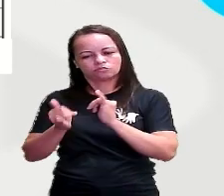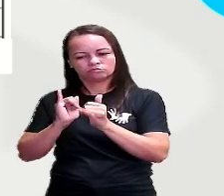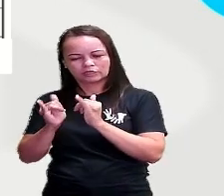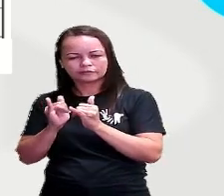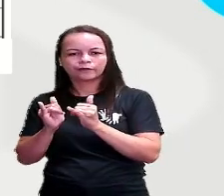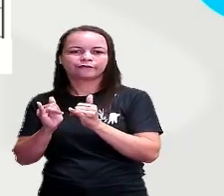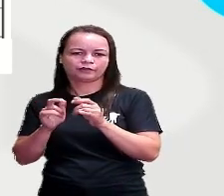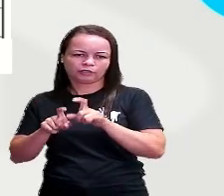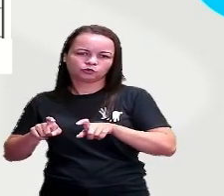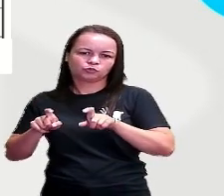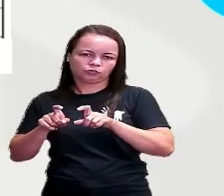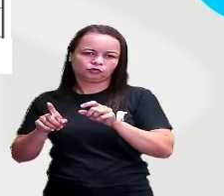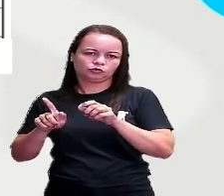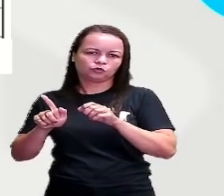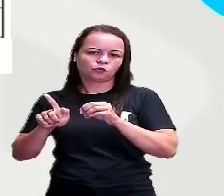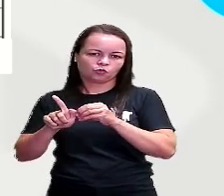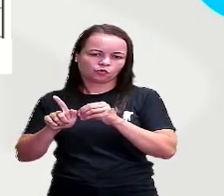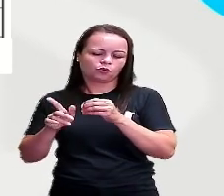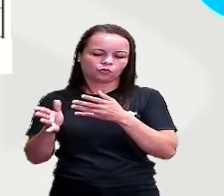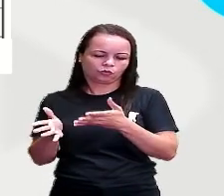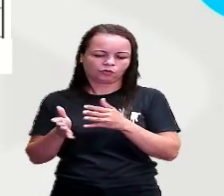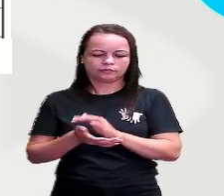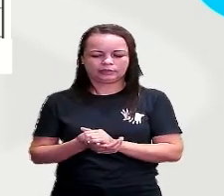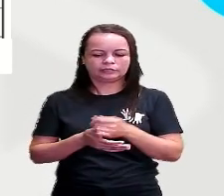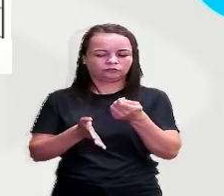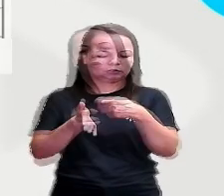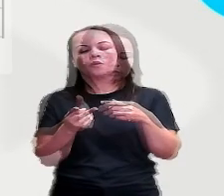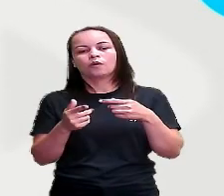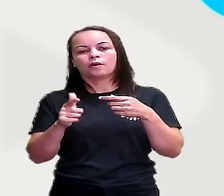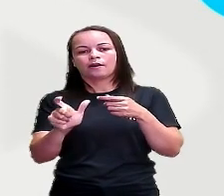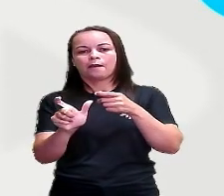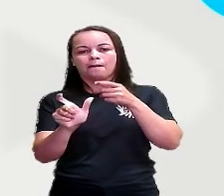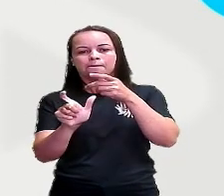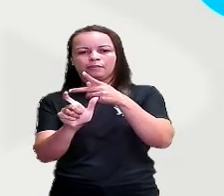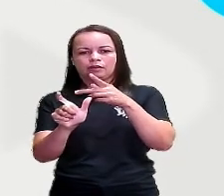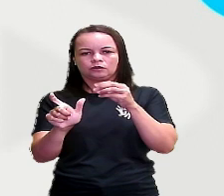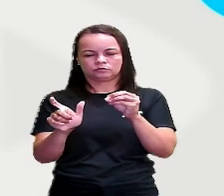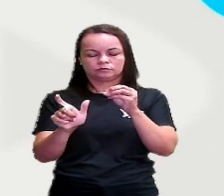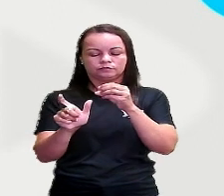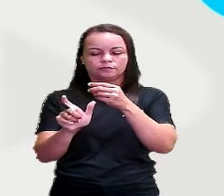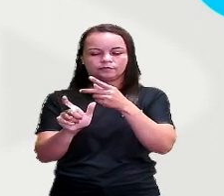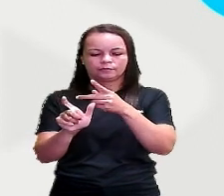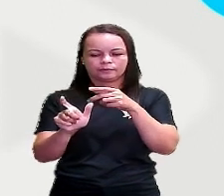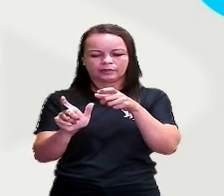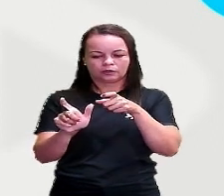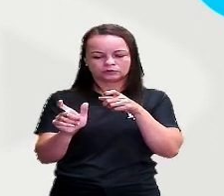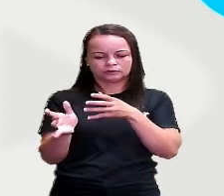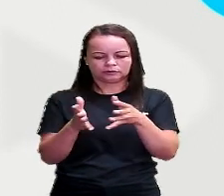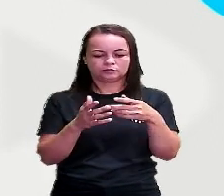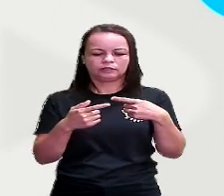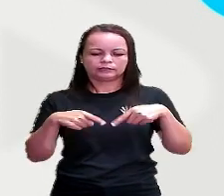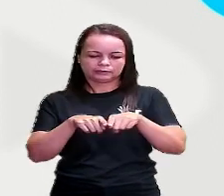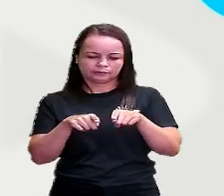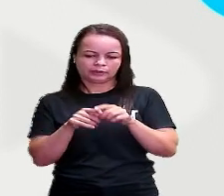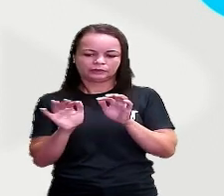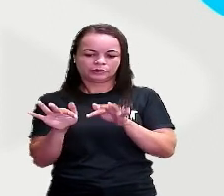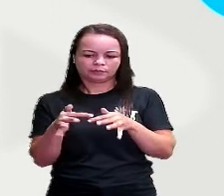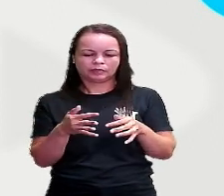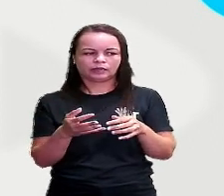corretamente, acentuando de maneira correta, tá certo? Acentuam-se as paroxítonas terminadas em